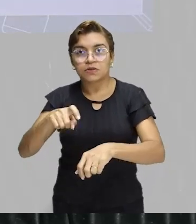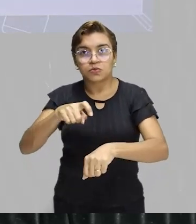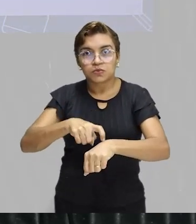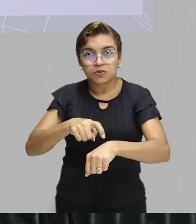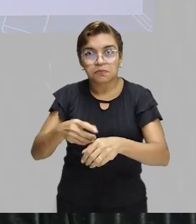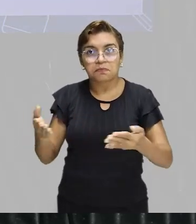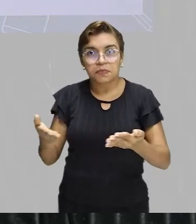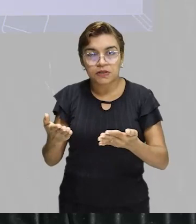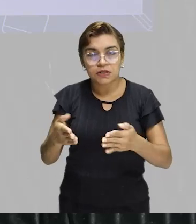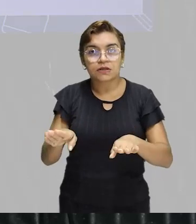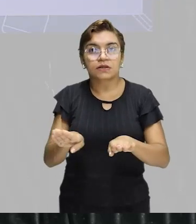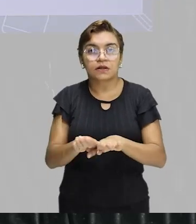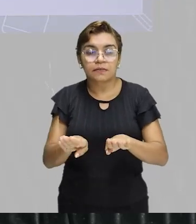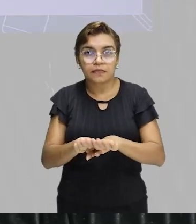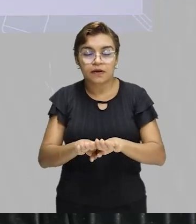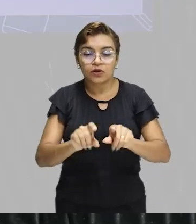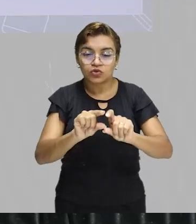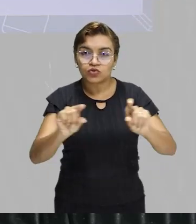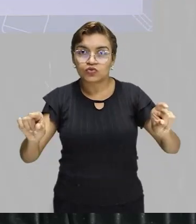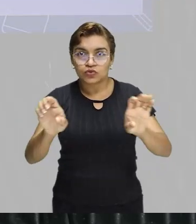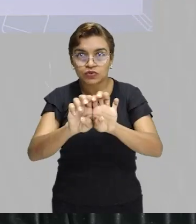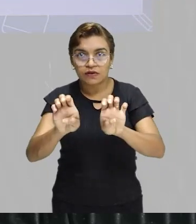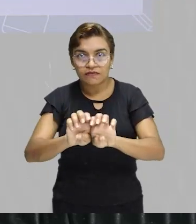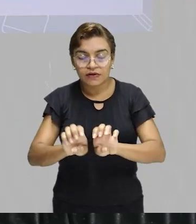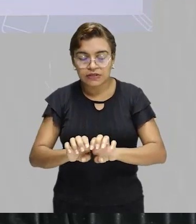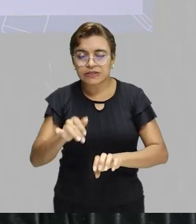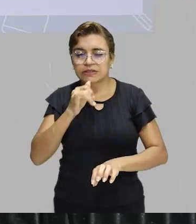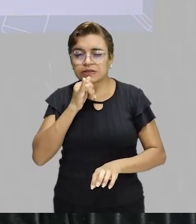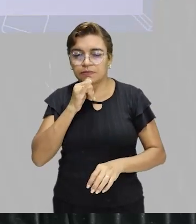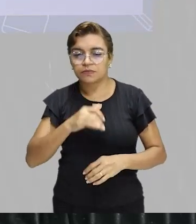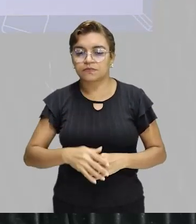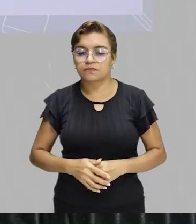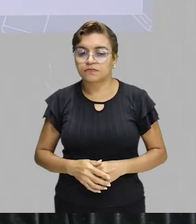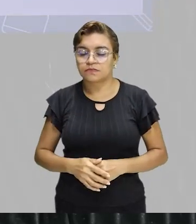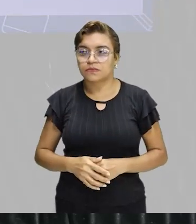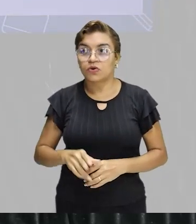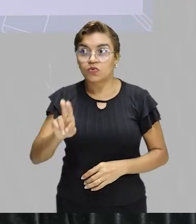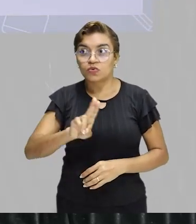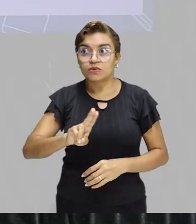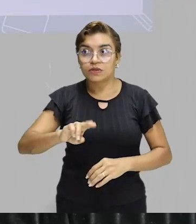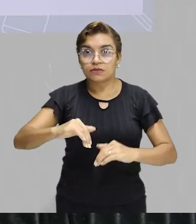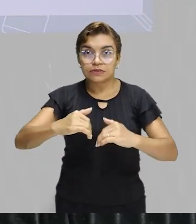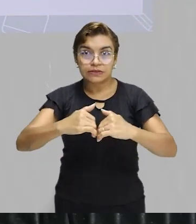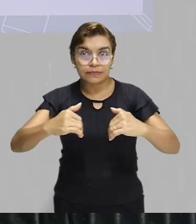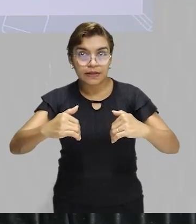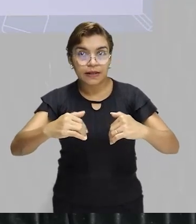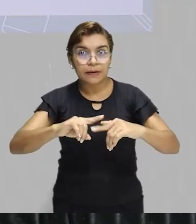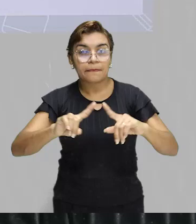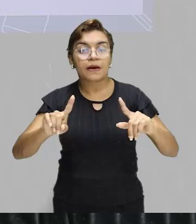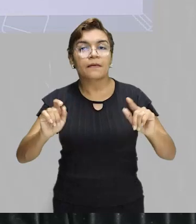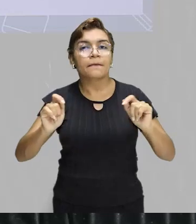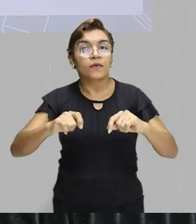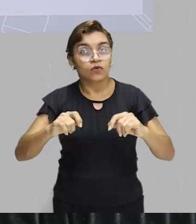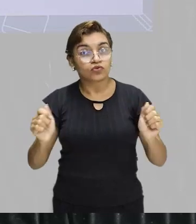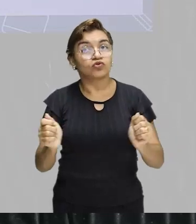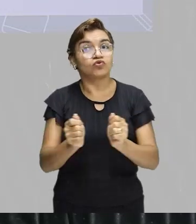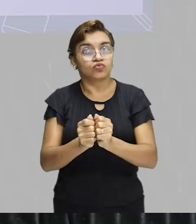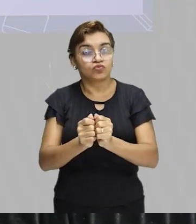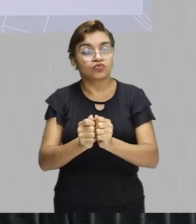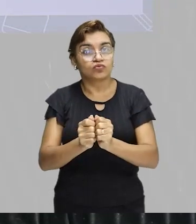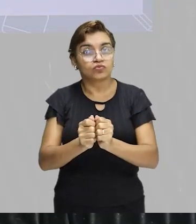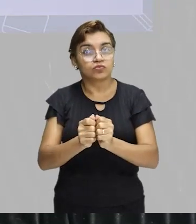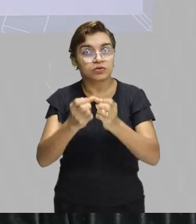e ajudar na montagem da frase. Aqui eu usei separado, do not, mas eu poderia usar junto e